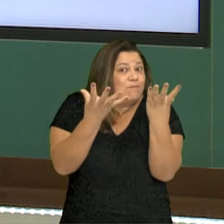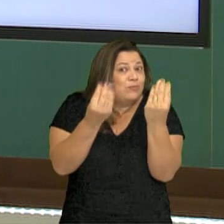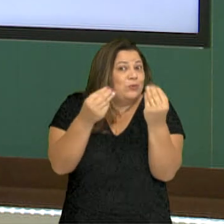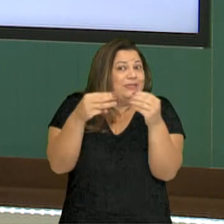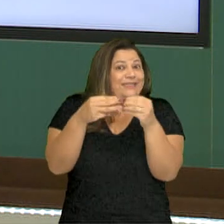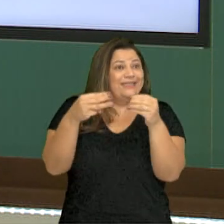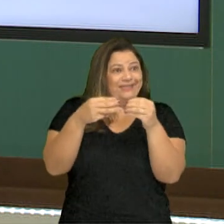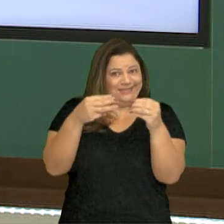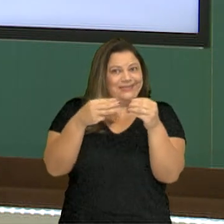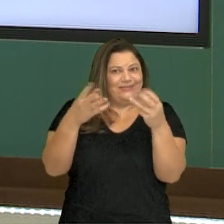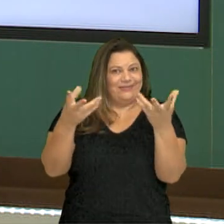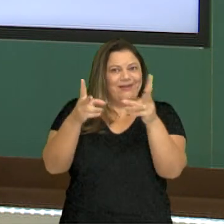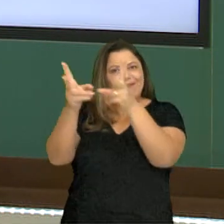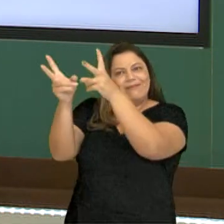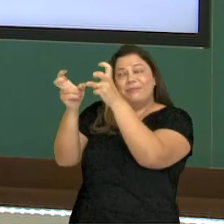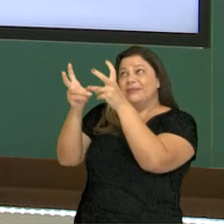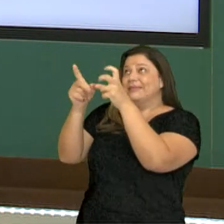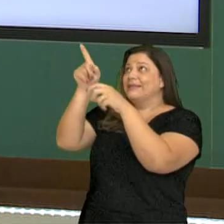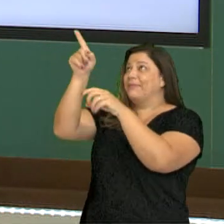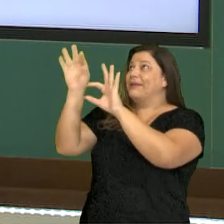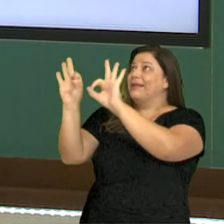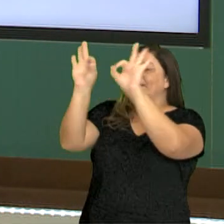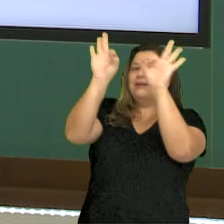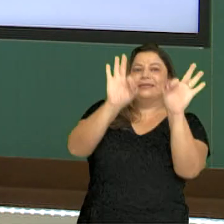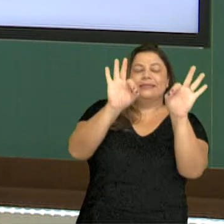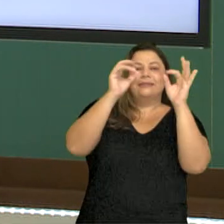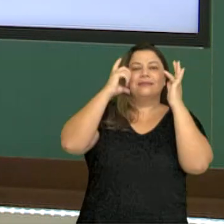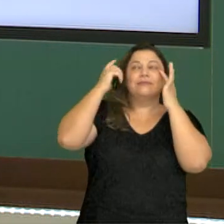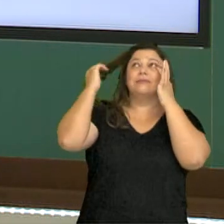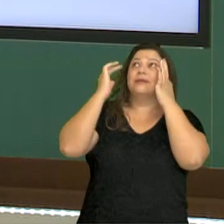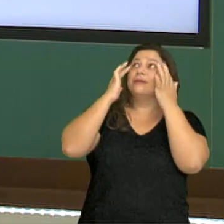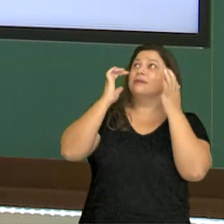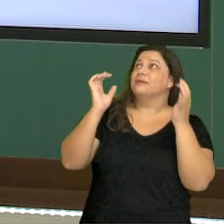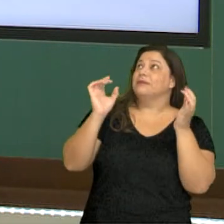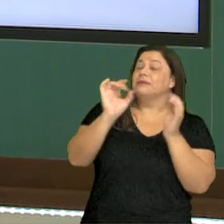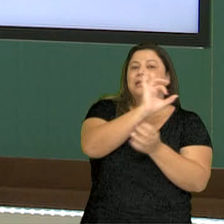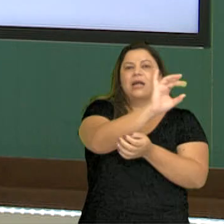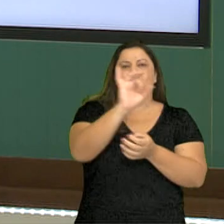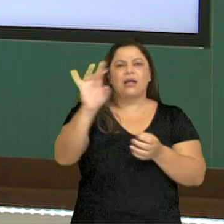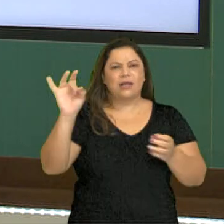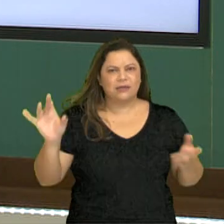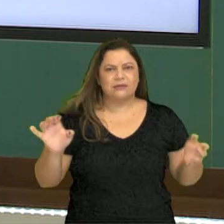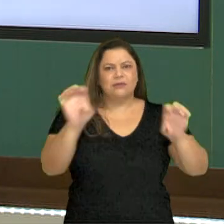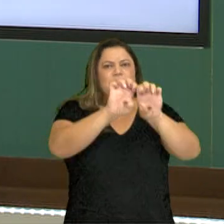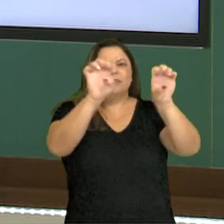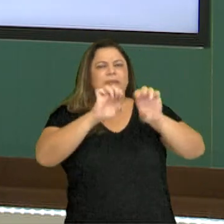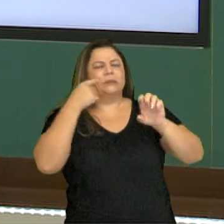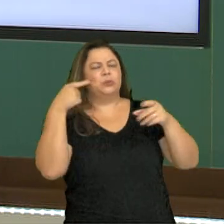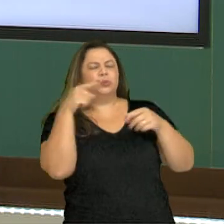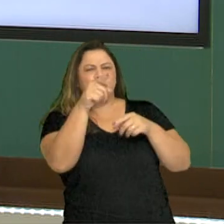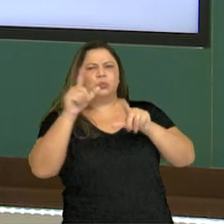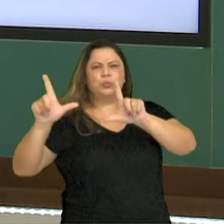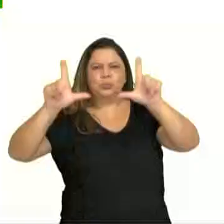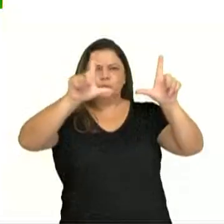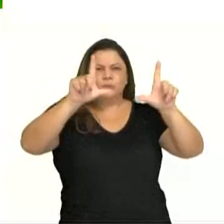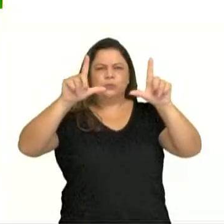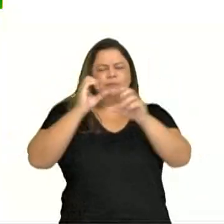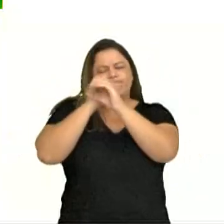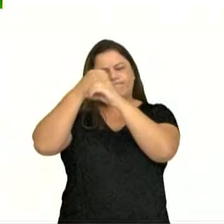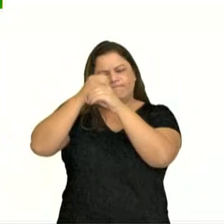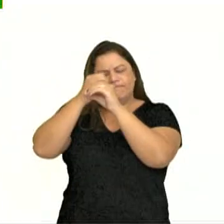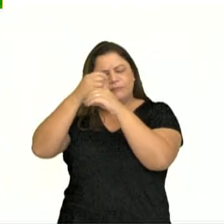células. A gente percebe nessa imagem aqui que cada uma dessas estruturas estão sendo visualizadas pelo